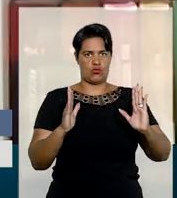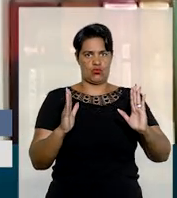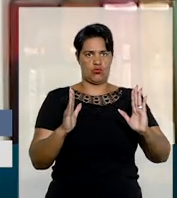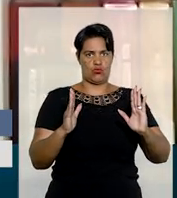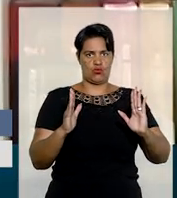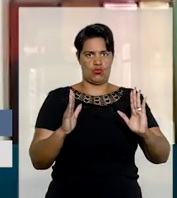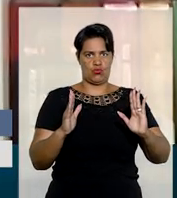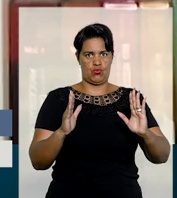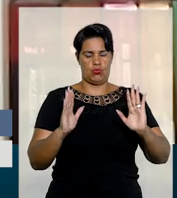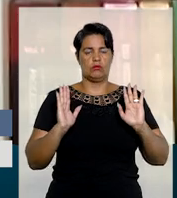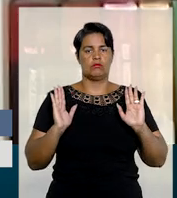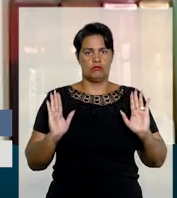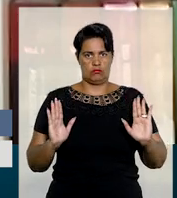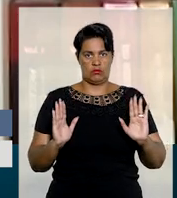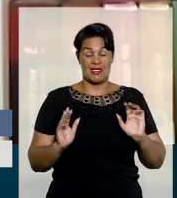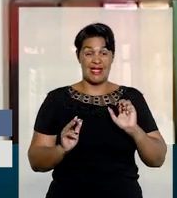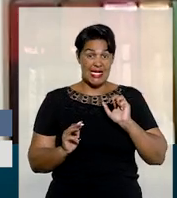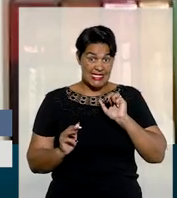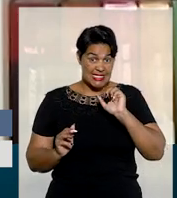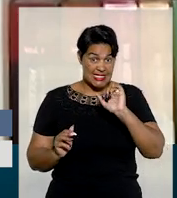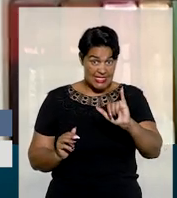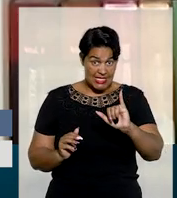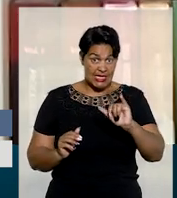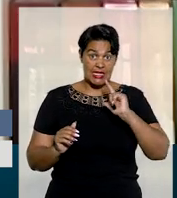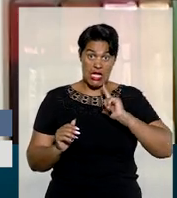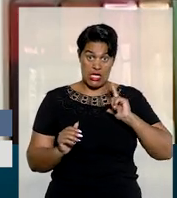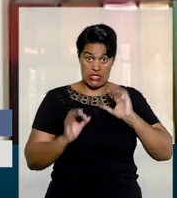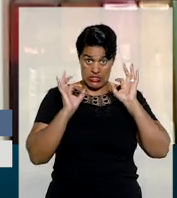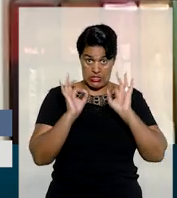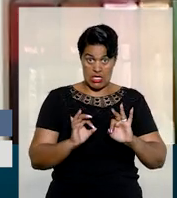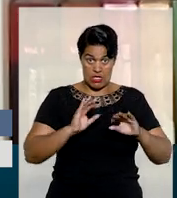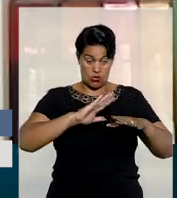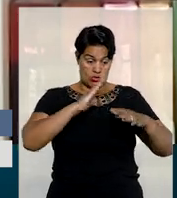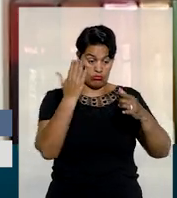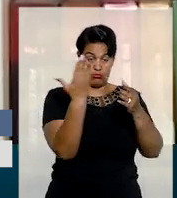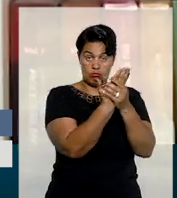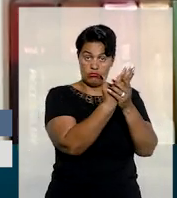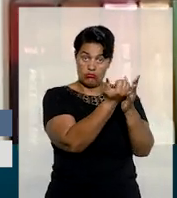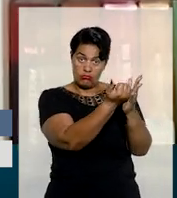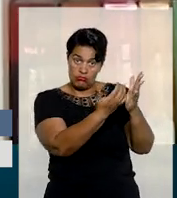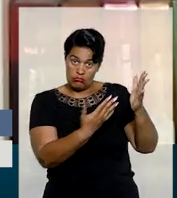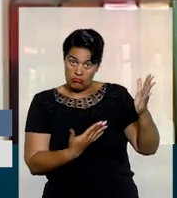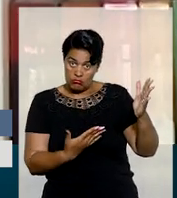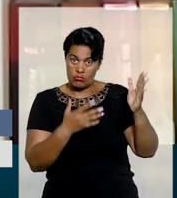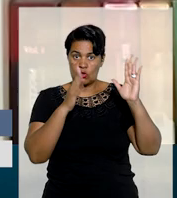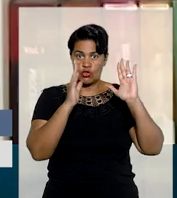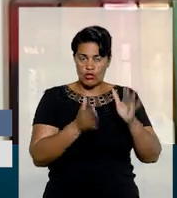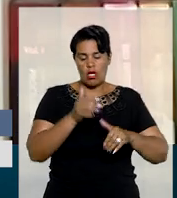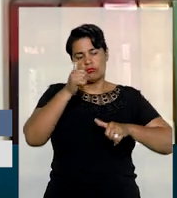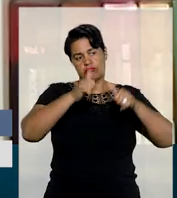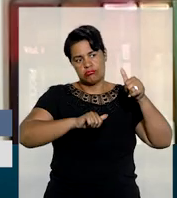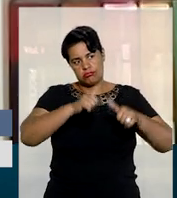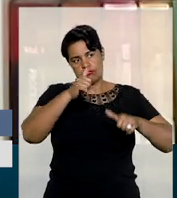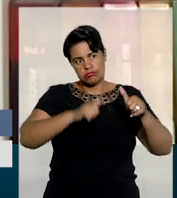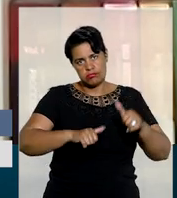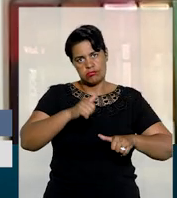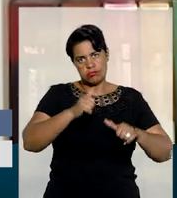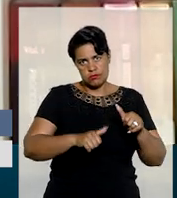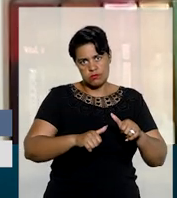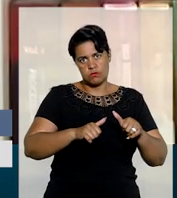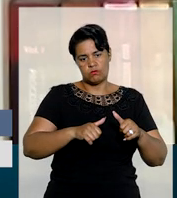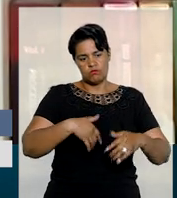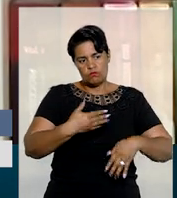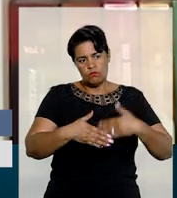para interposição de outros recursos. Isso significa que, uma vez que os embargos de declaração sejam julgados